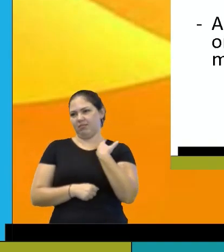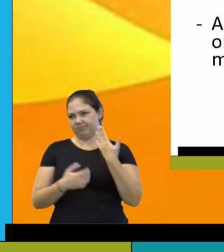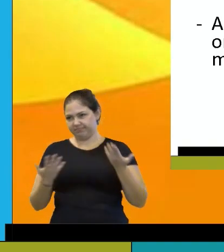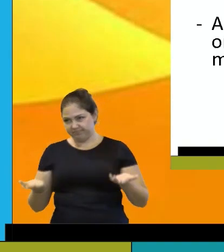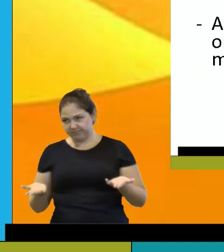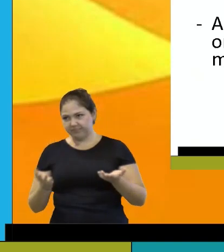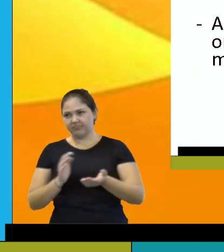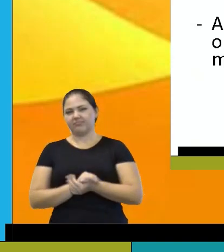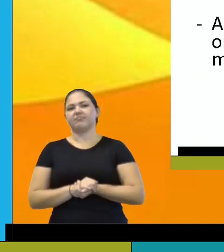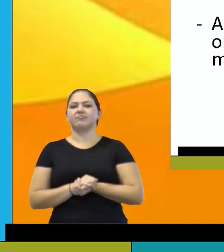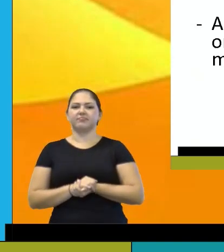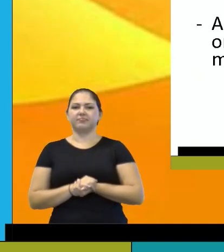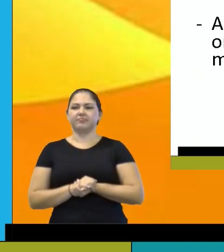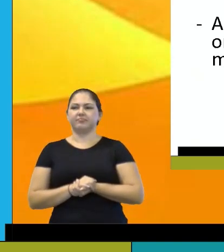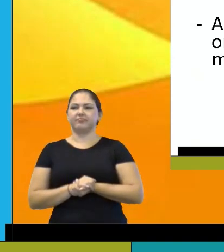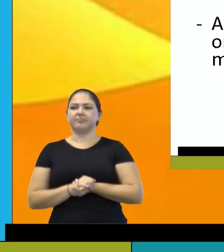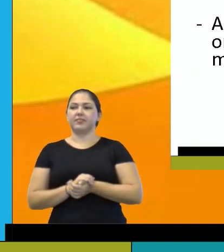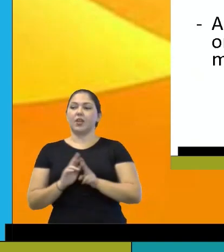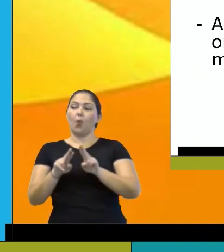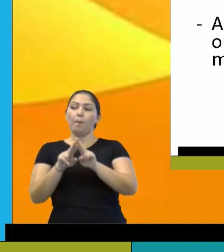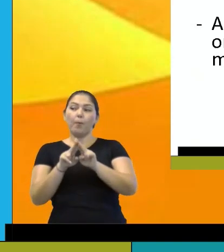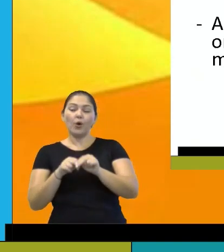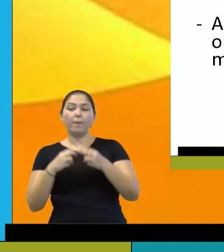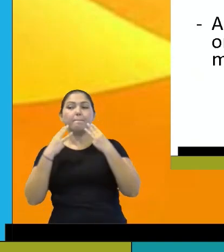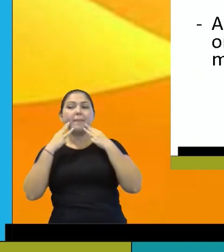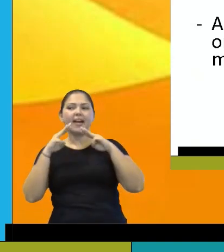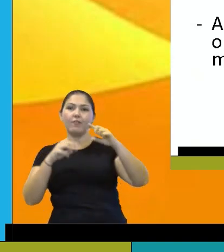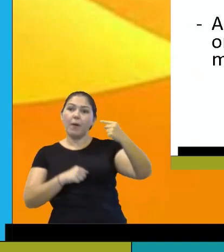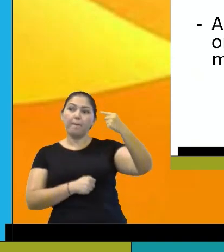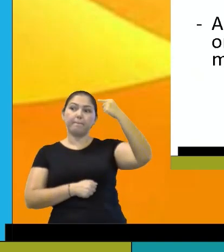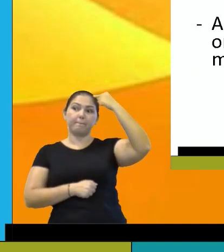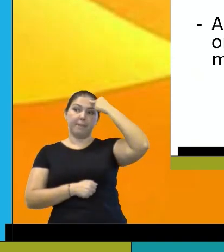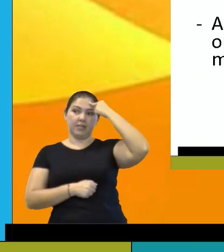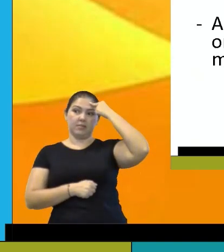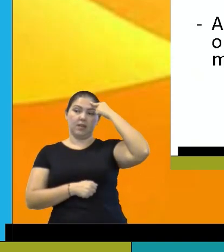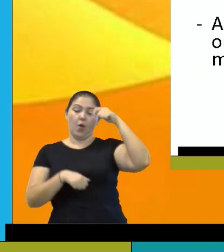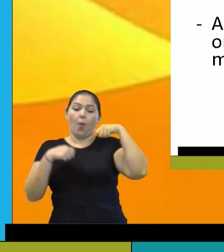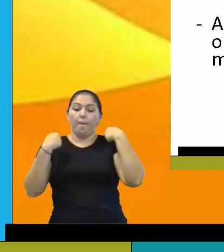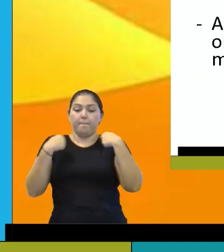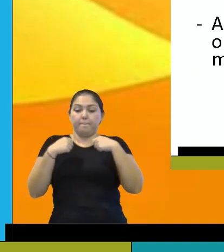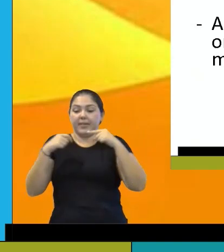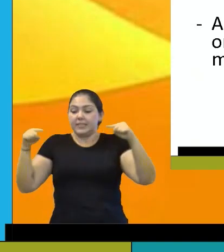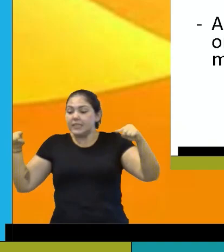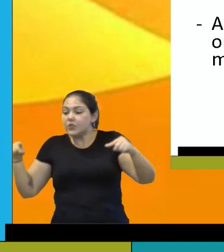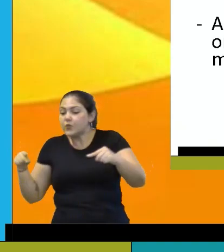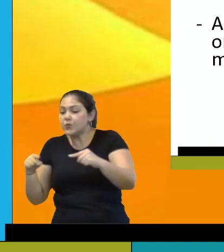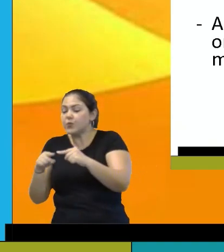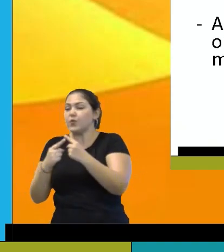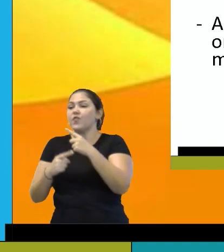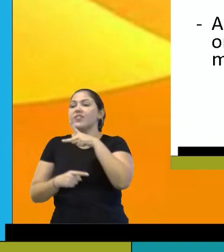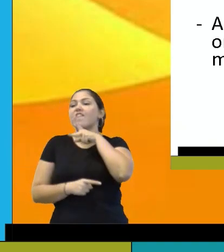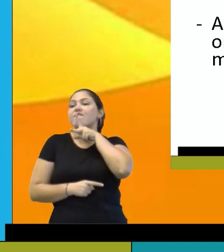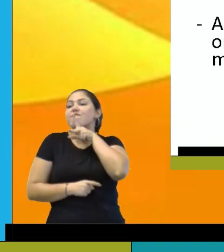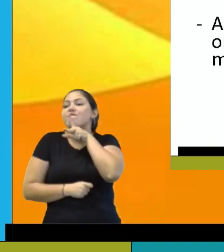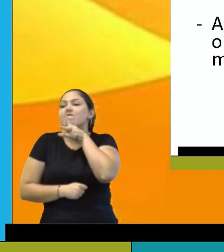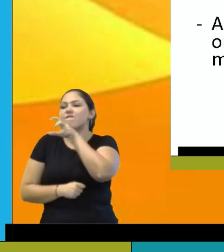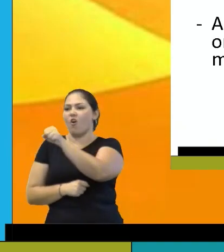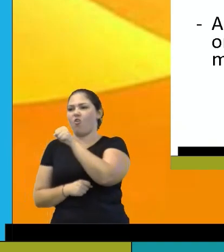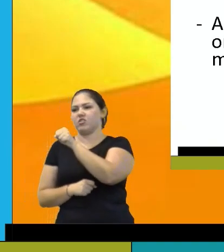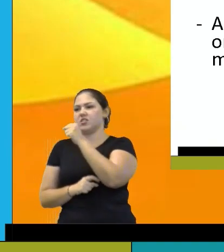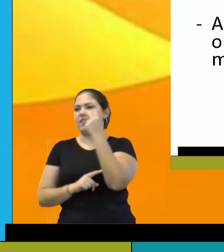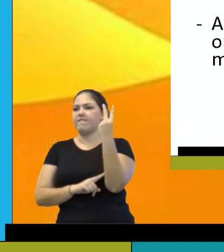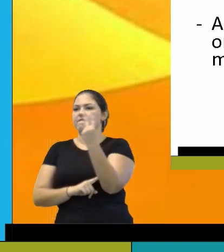moral cristã. Ele deve governar com base na virtude grega, no sentido de força, valor